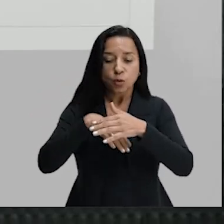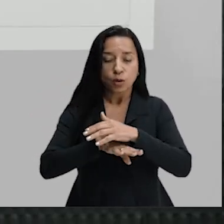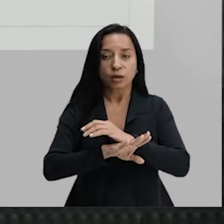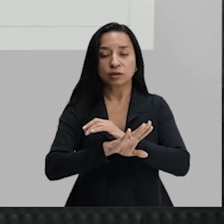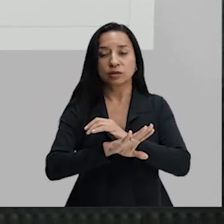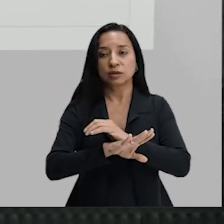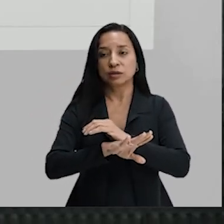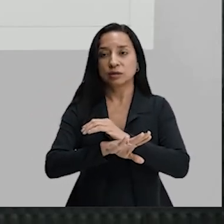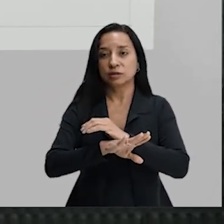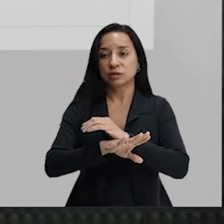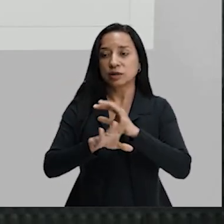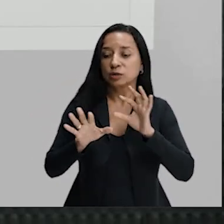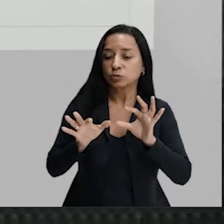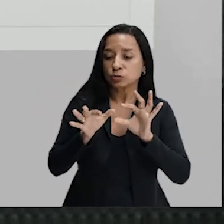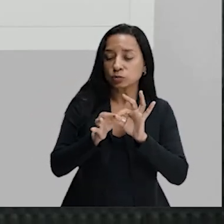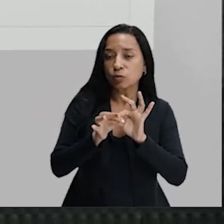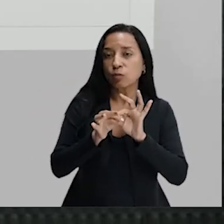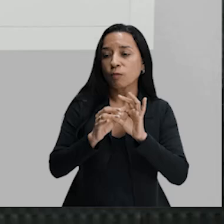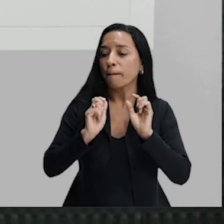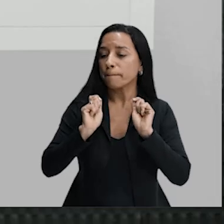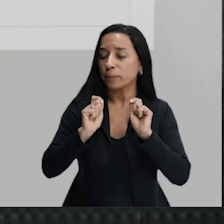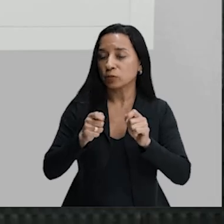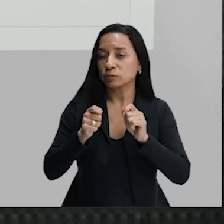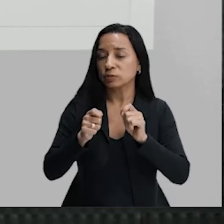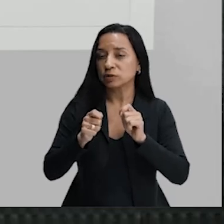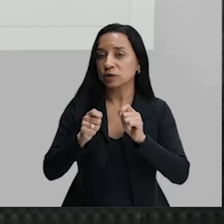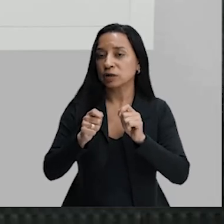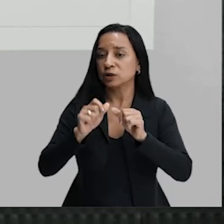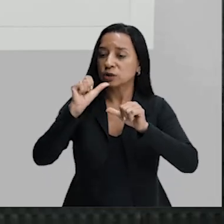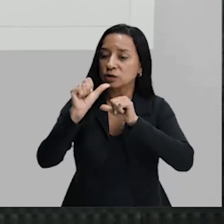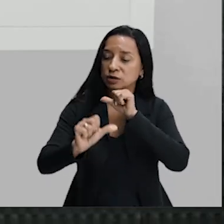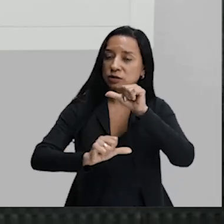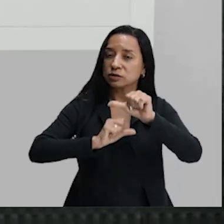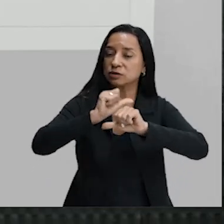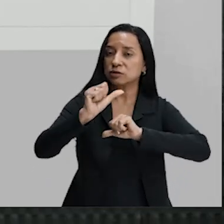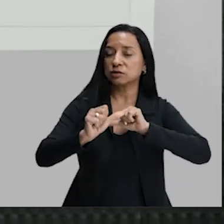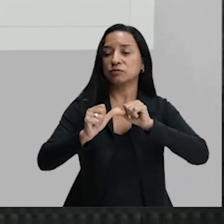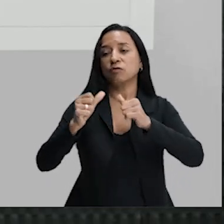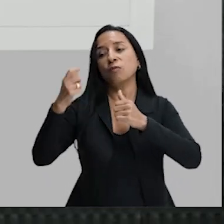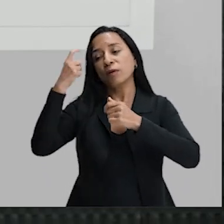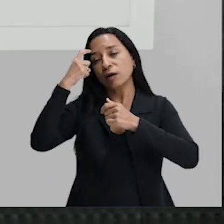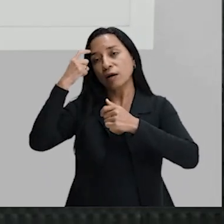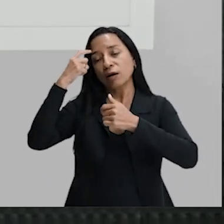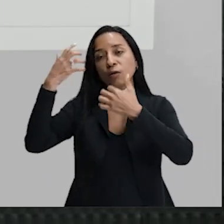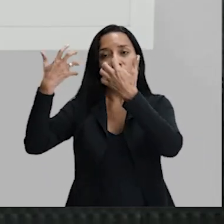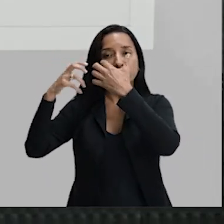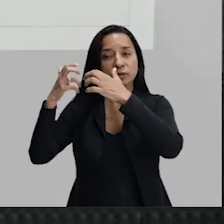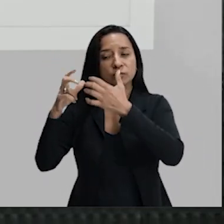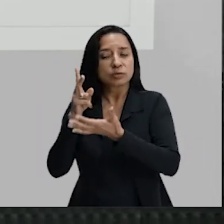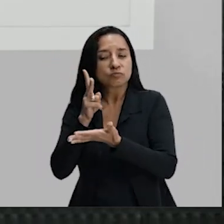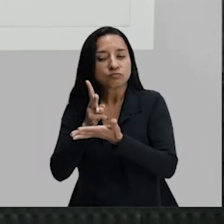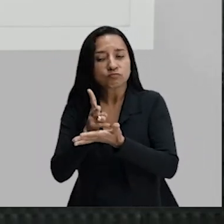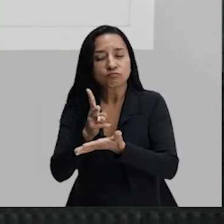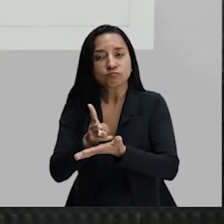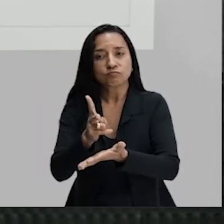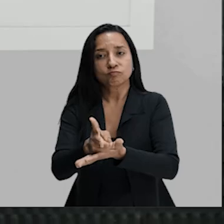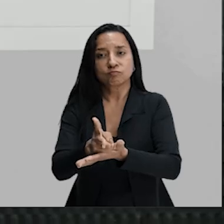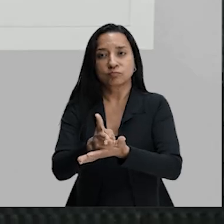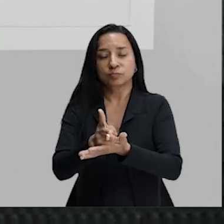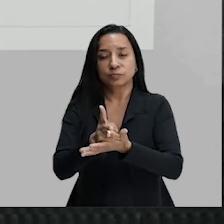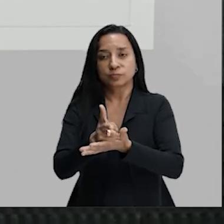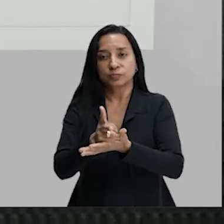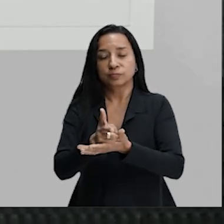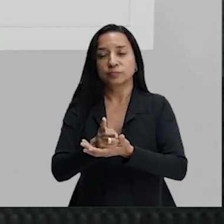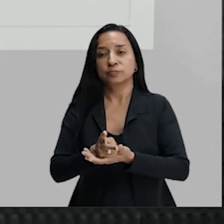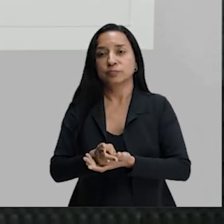acrescenta a possibilidade de você reconstruir este pensamento de forma contínua, ou seja, ad eterno. Olha que coisa legal, coisa bacana para a